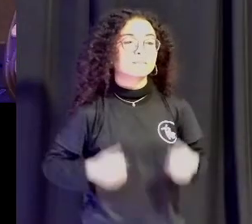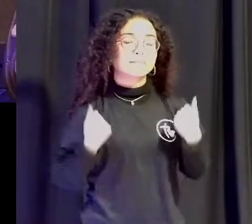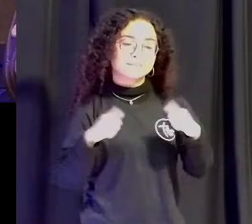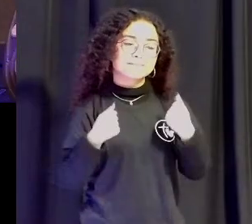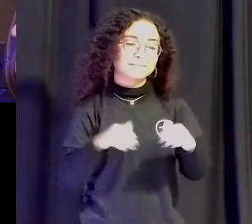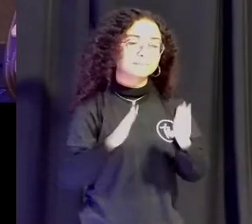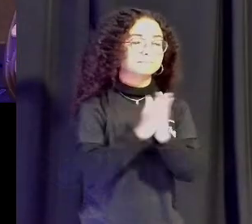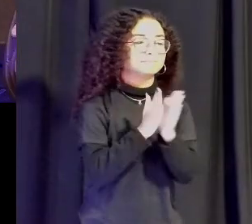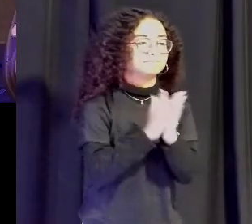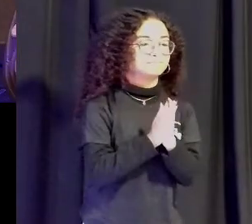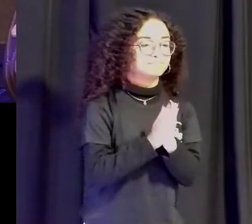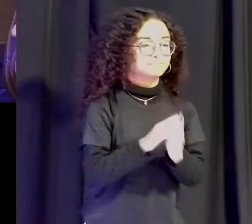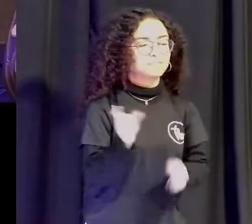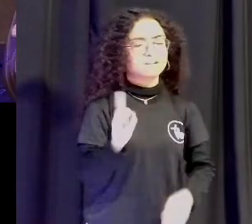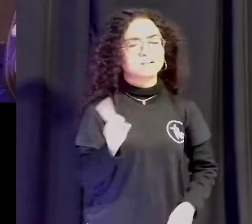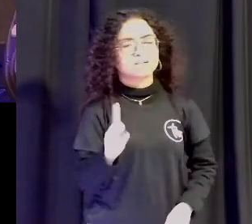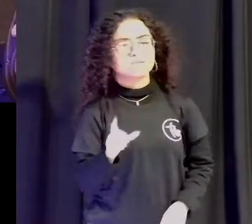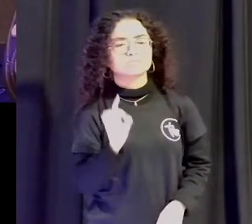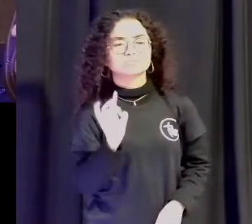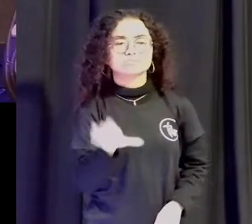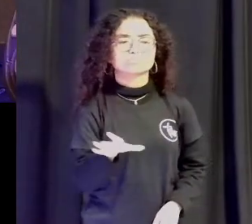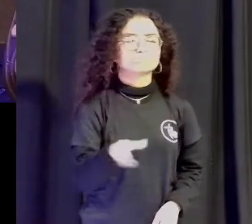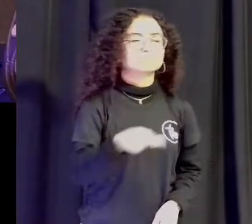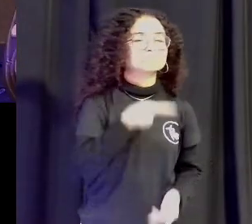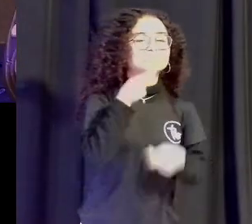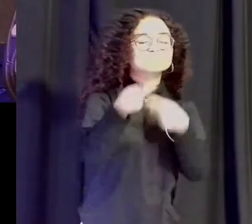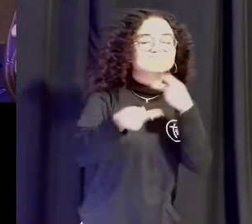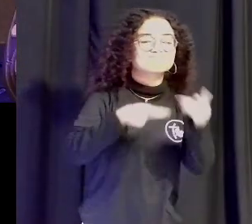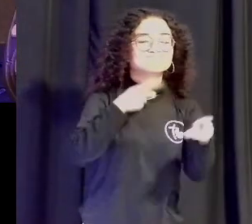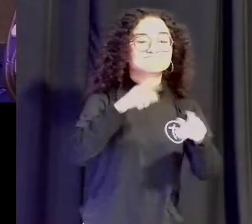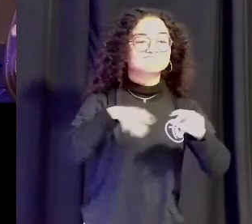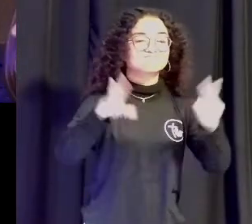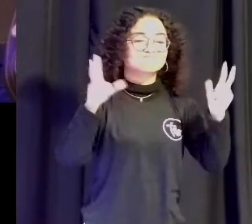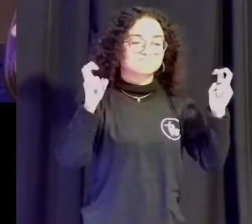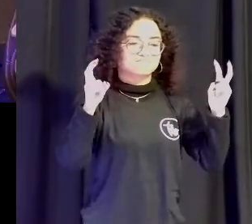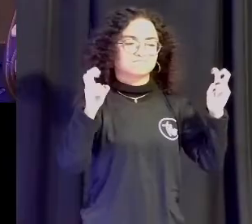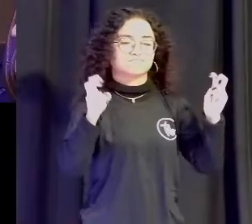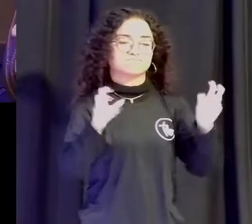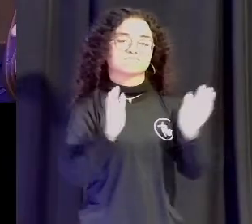Não apenas falar em oração, mas orar.